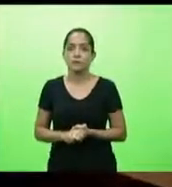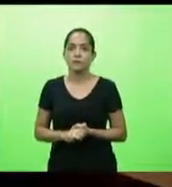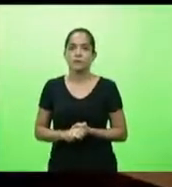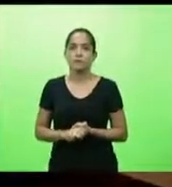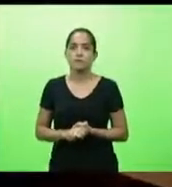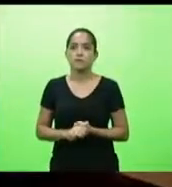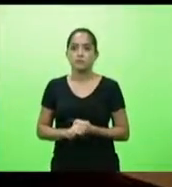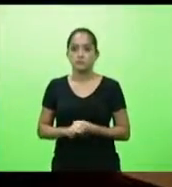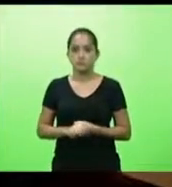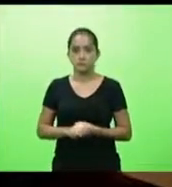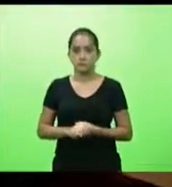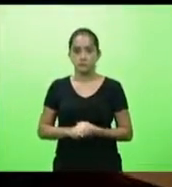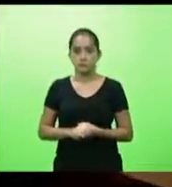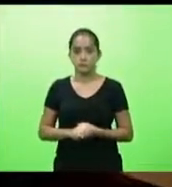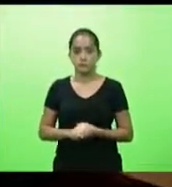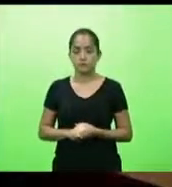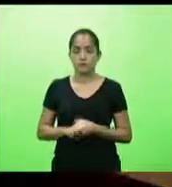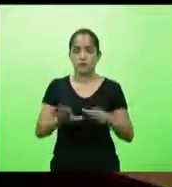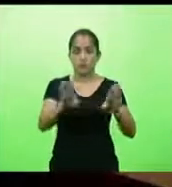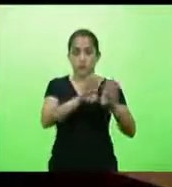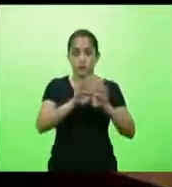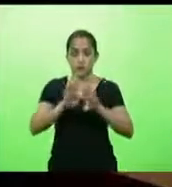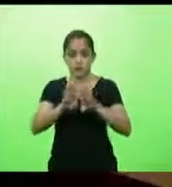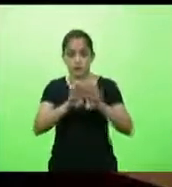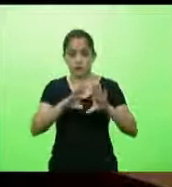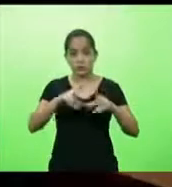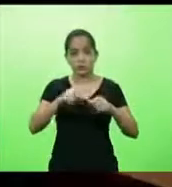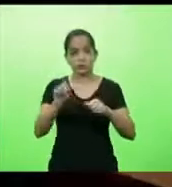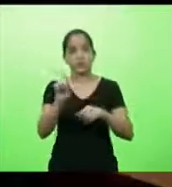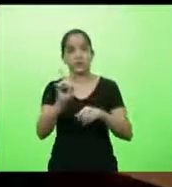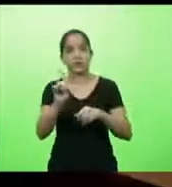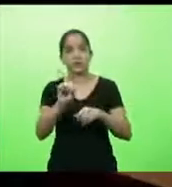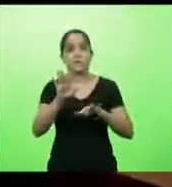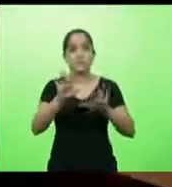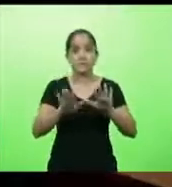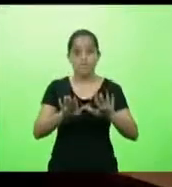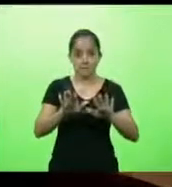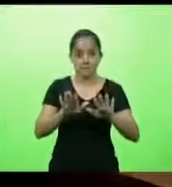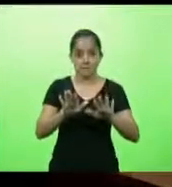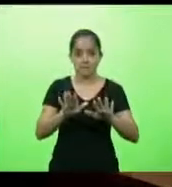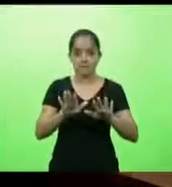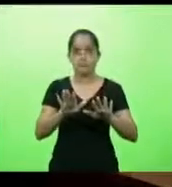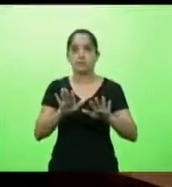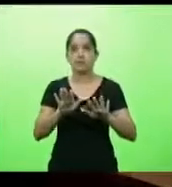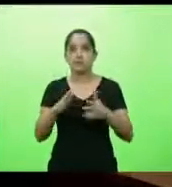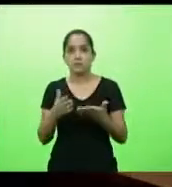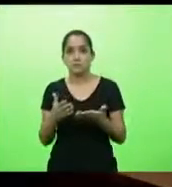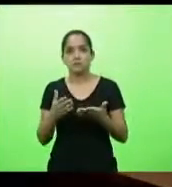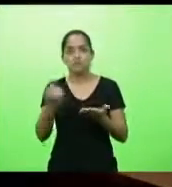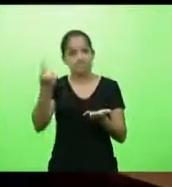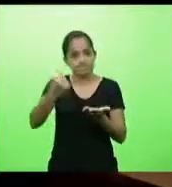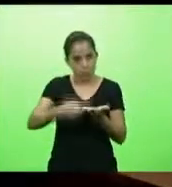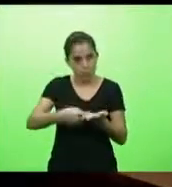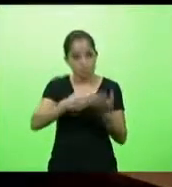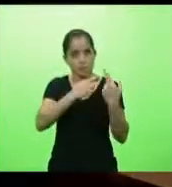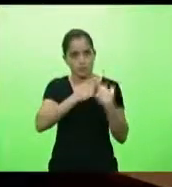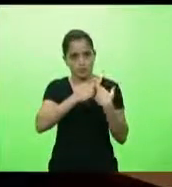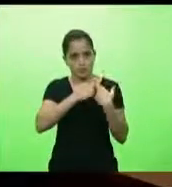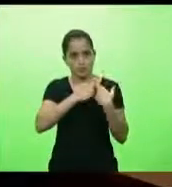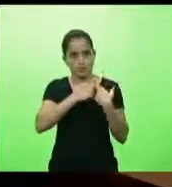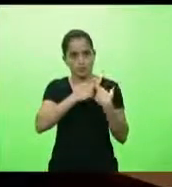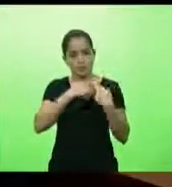Mais um minuto. O fechamento total da economia, mas que, ao mesmo tempo, também haja um comprometimento do setor